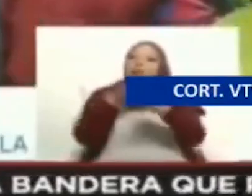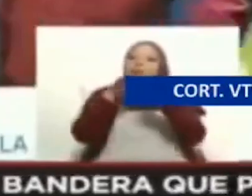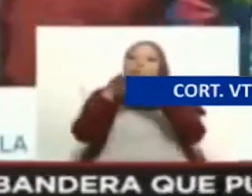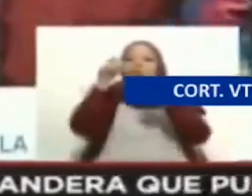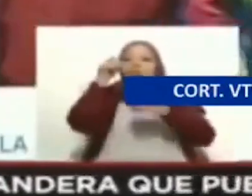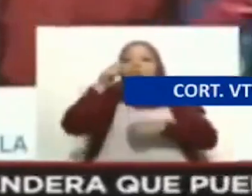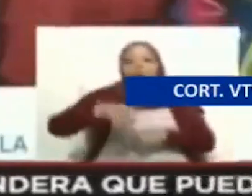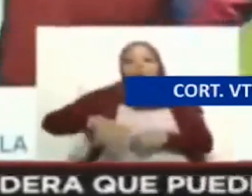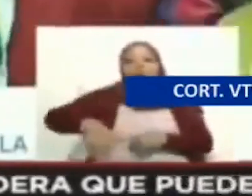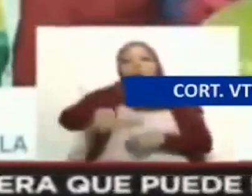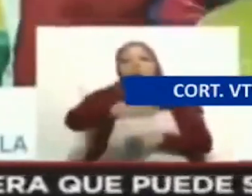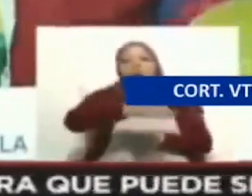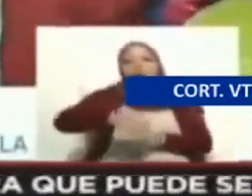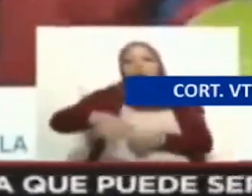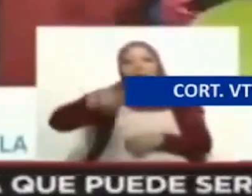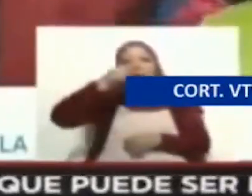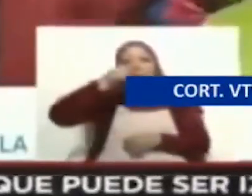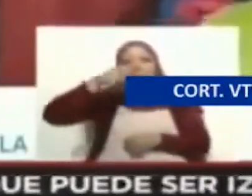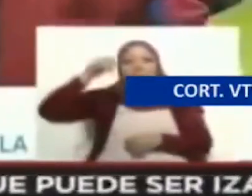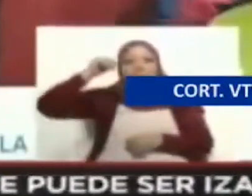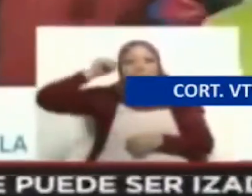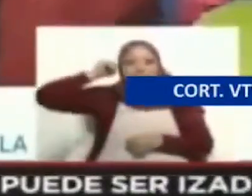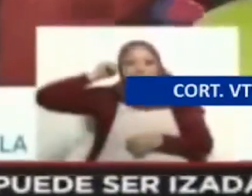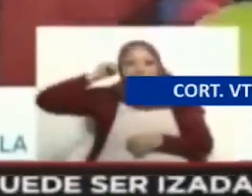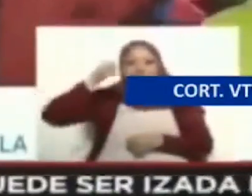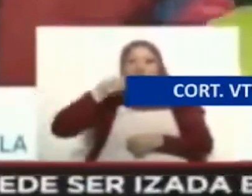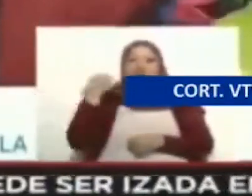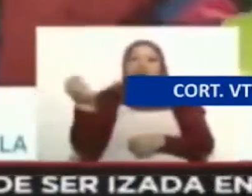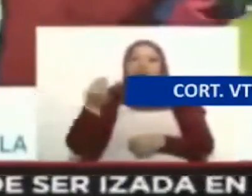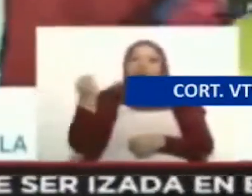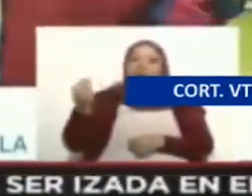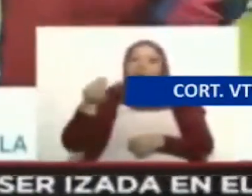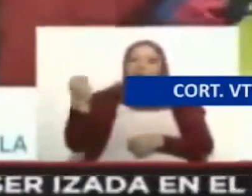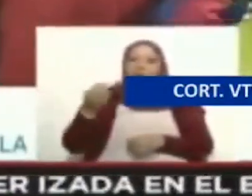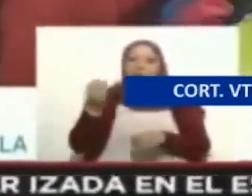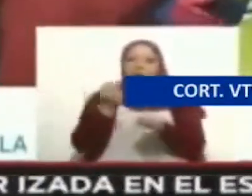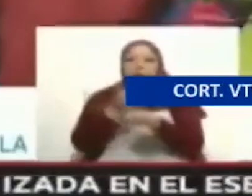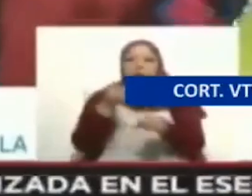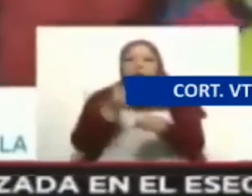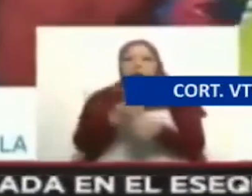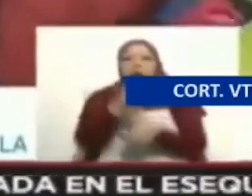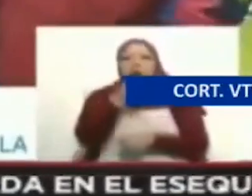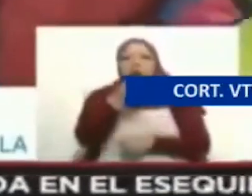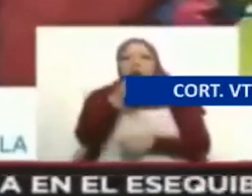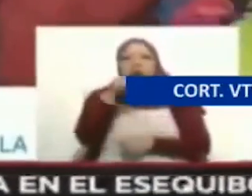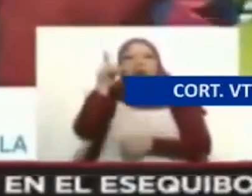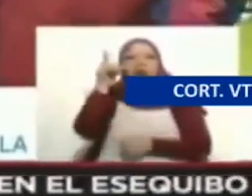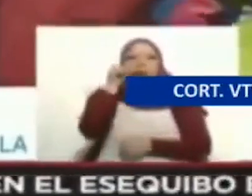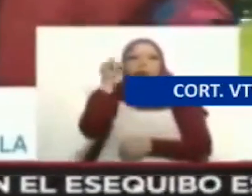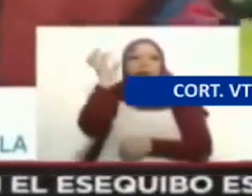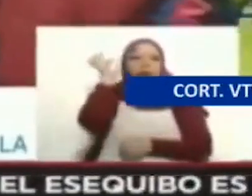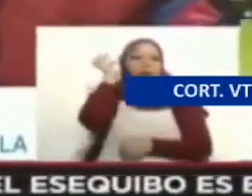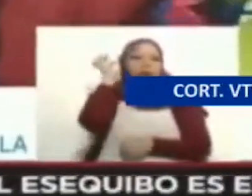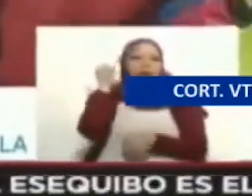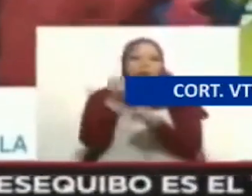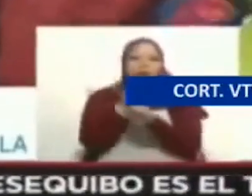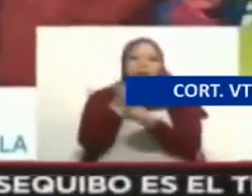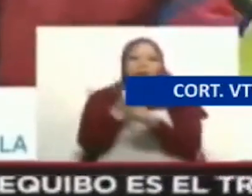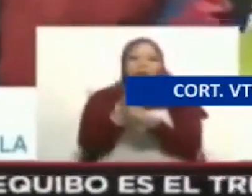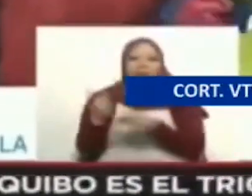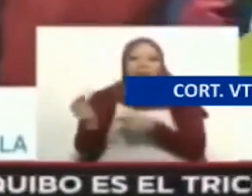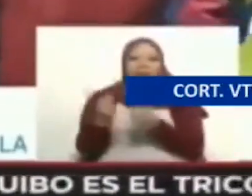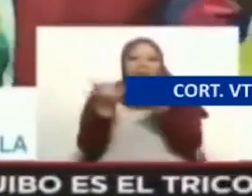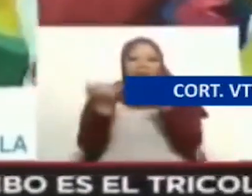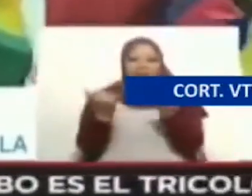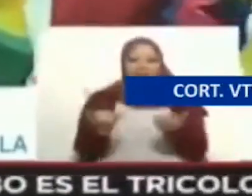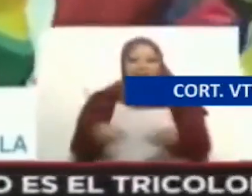Voluntad Popular, afirma que o número total de votantes foi muito menor do que o divulgado. Também houve relatos por parte da